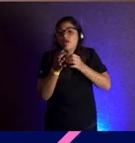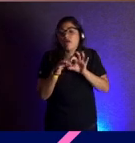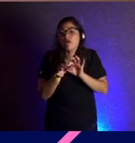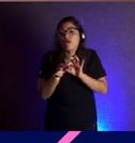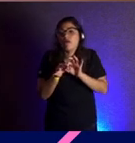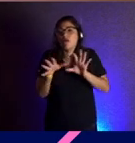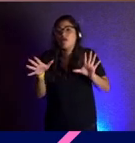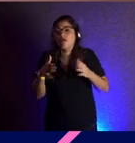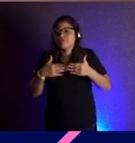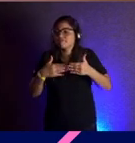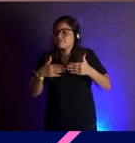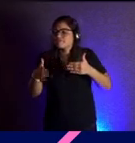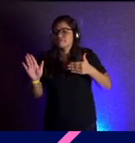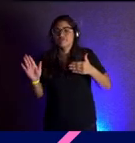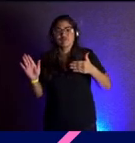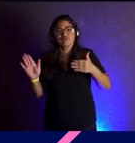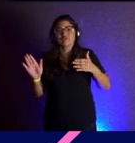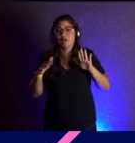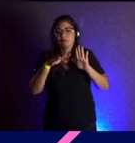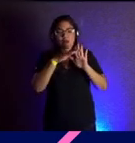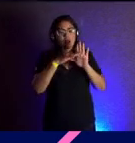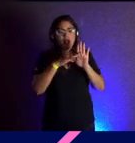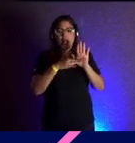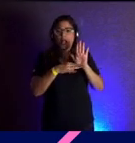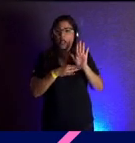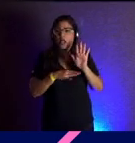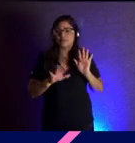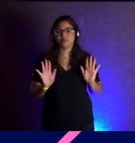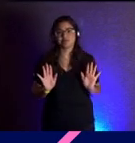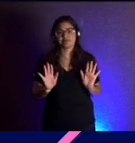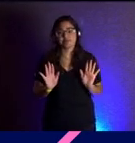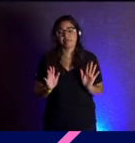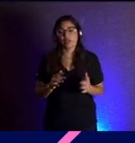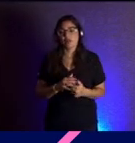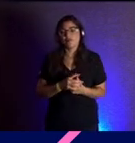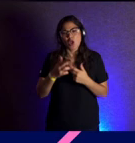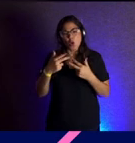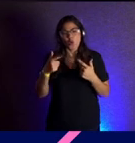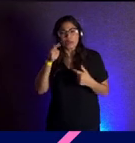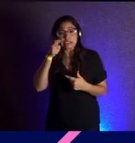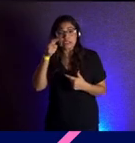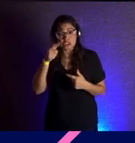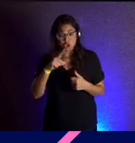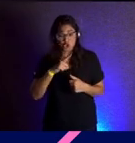aberta, disponível, né? Inclusive tem um caso interessante, mas não sei se você conhece.